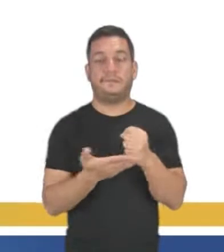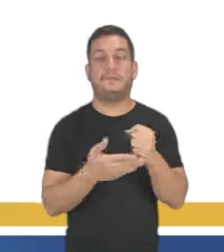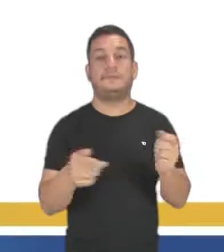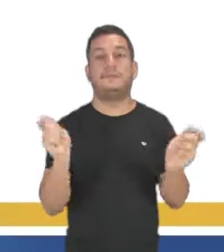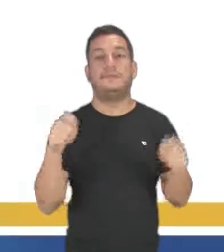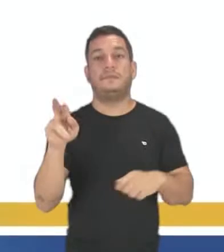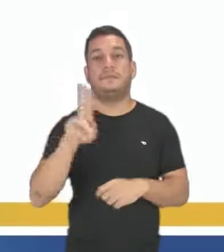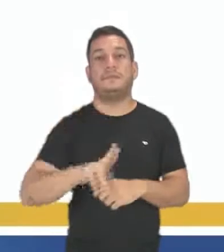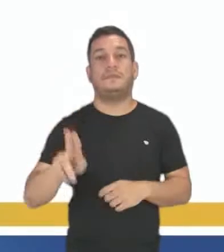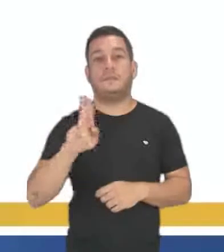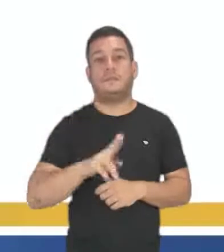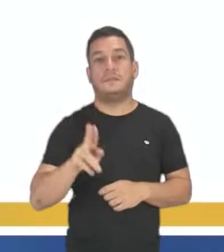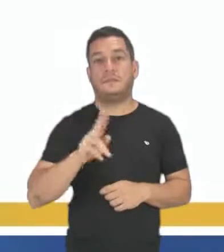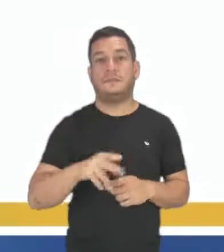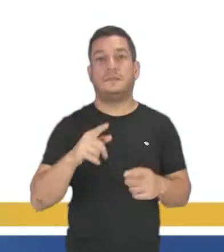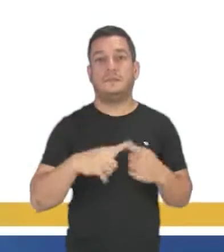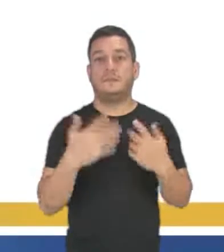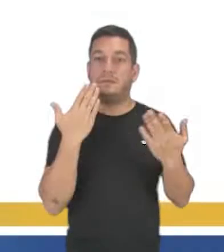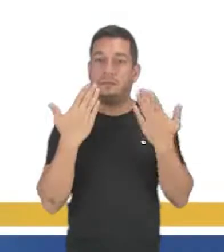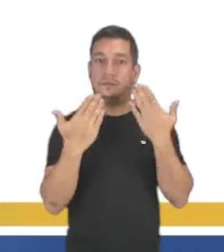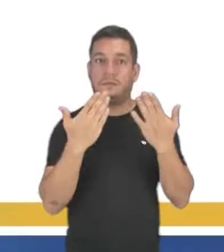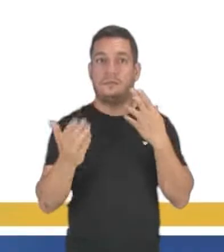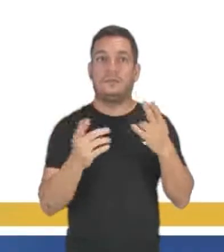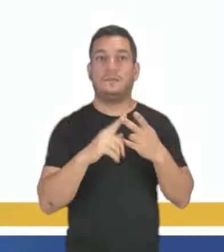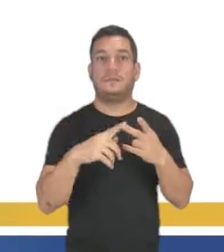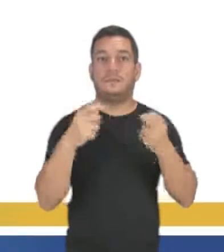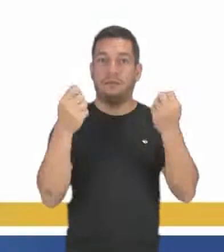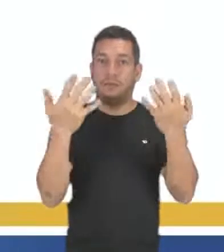ser utilizados por meio de comparação,